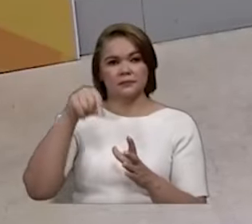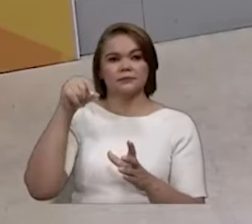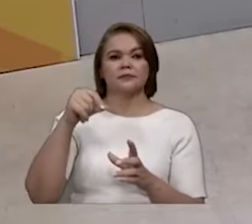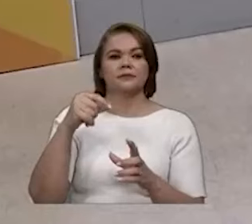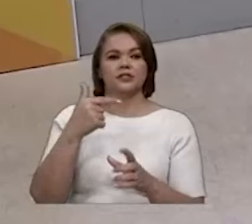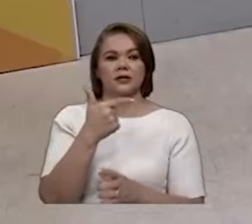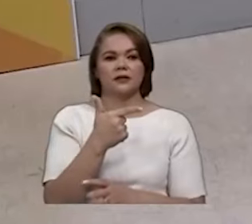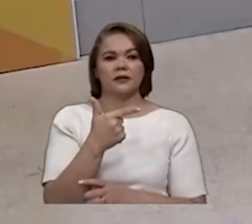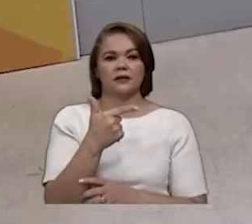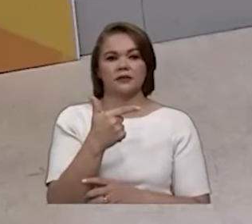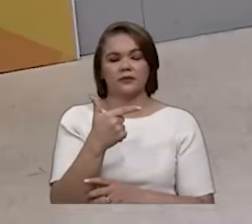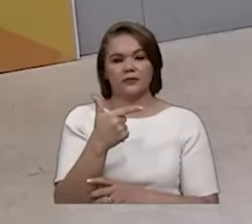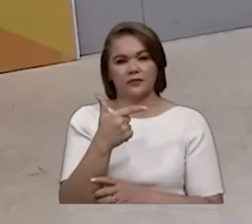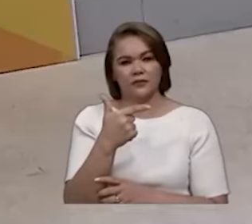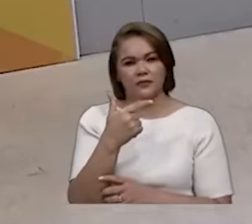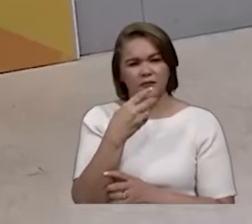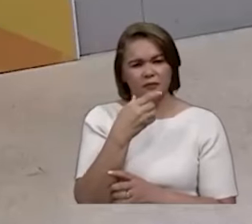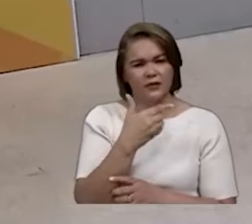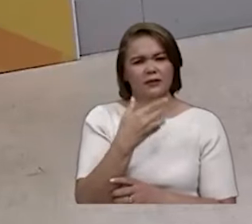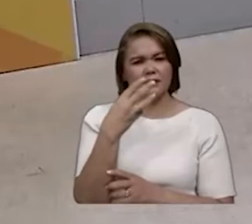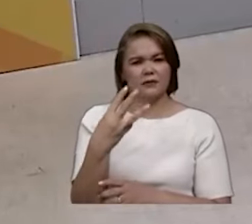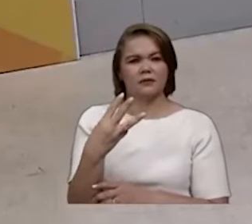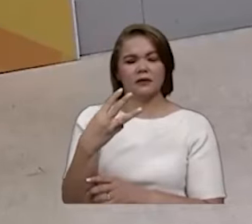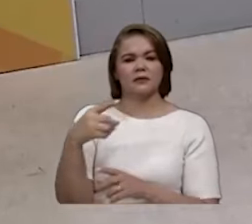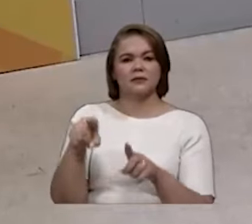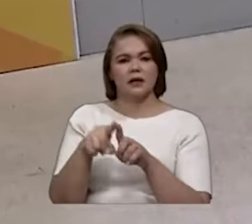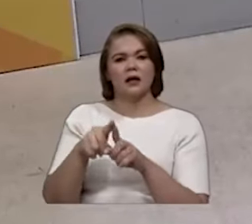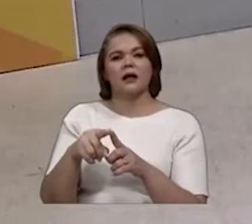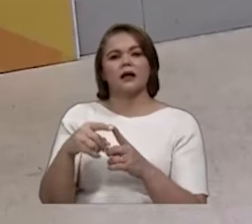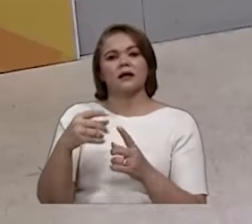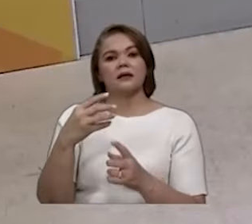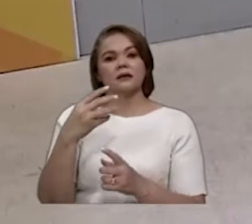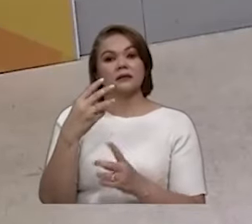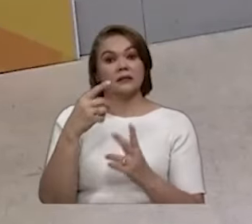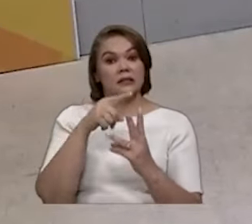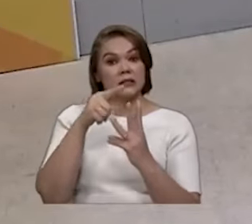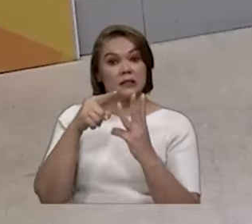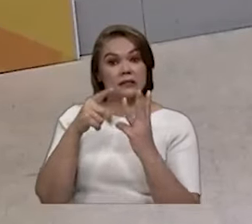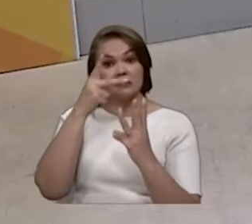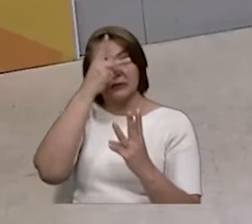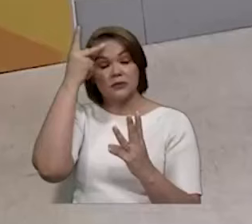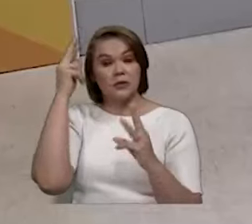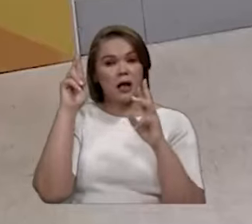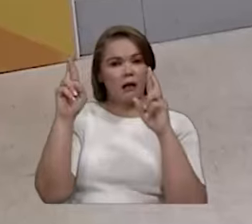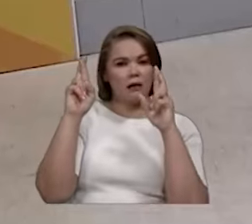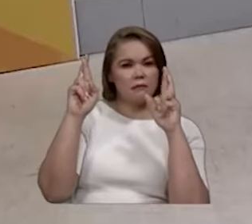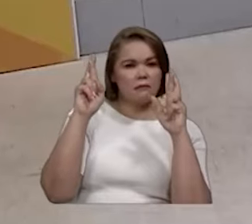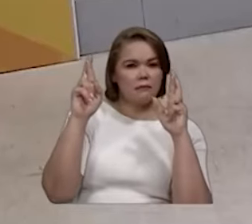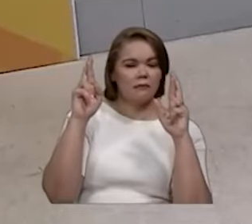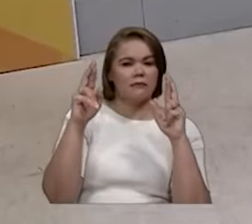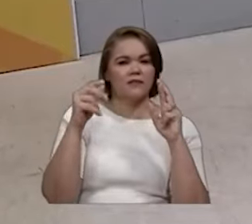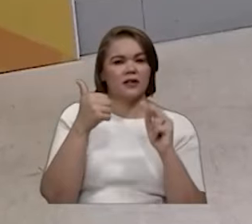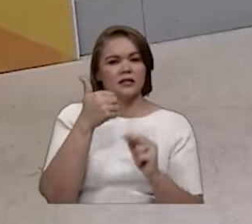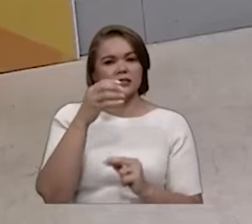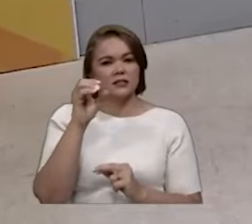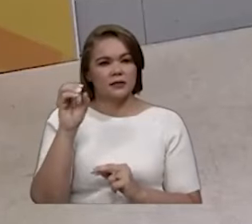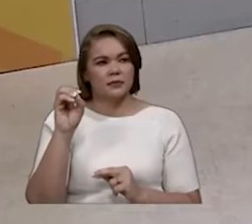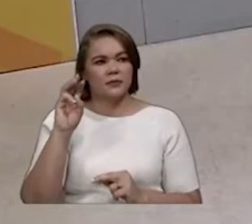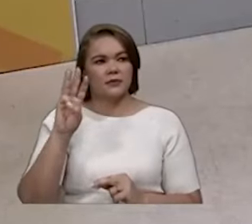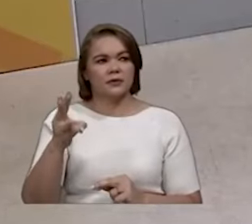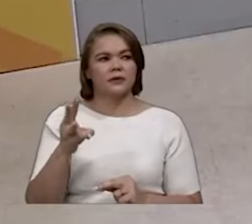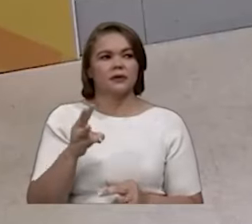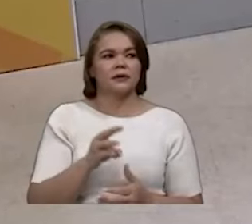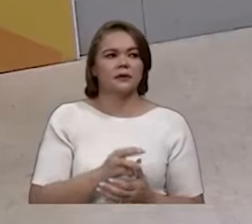foram sorteadas. Tem aí 3 títulos na expectativa, minha gente, valendo 100 mil